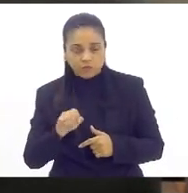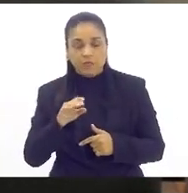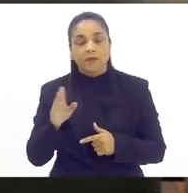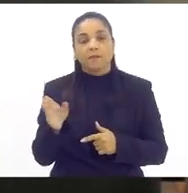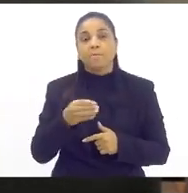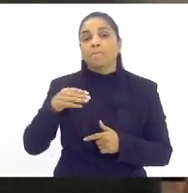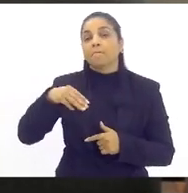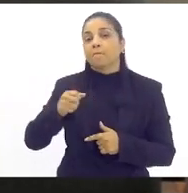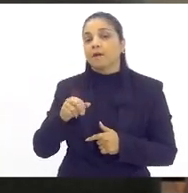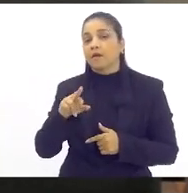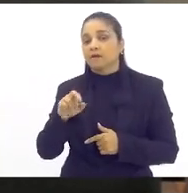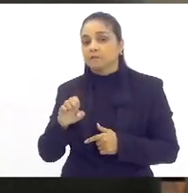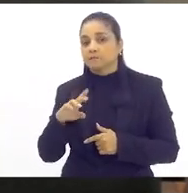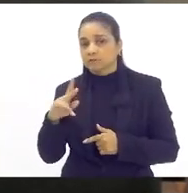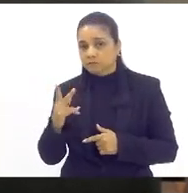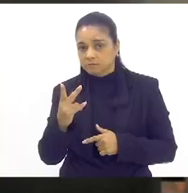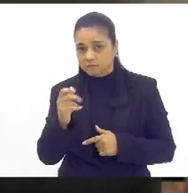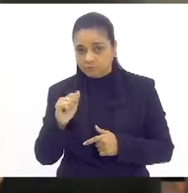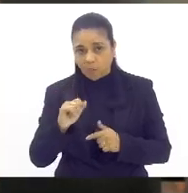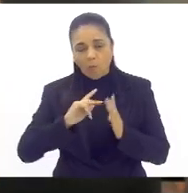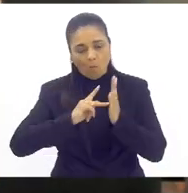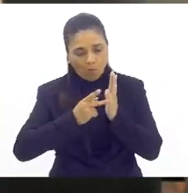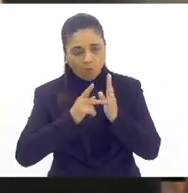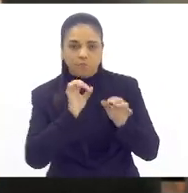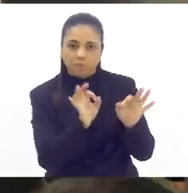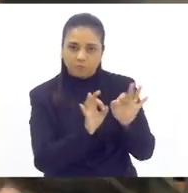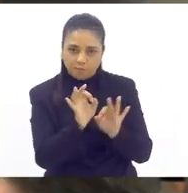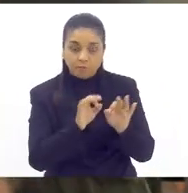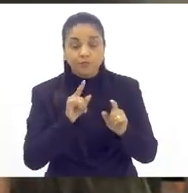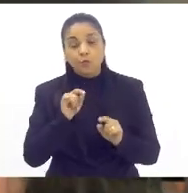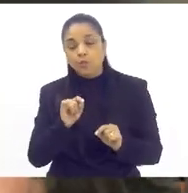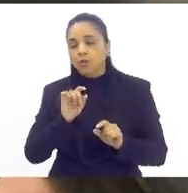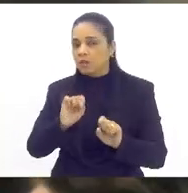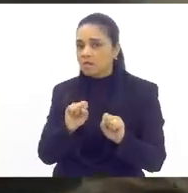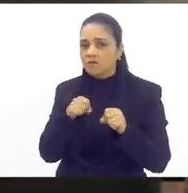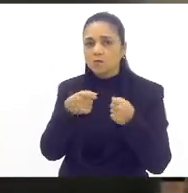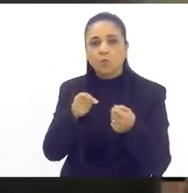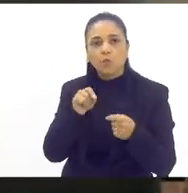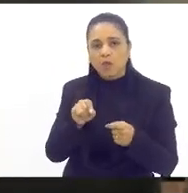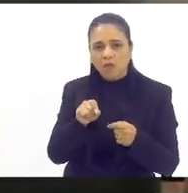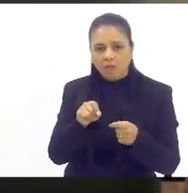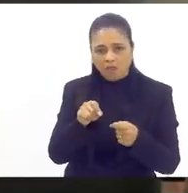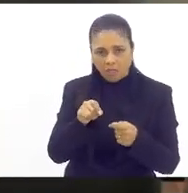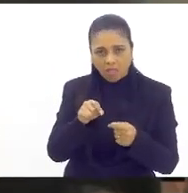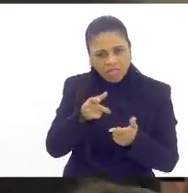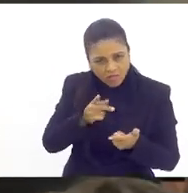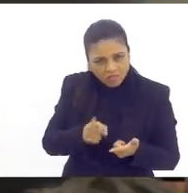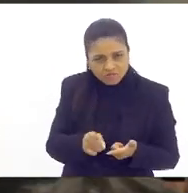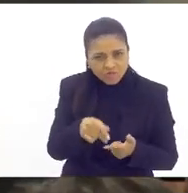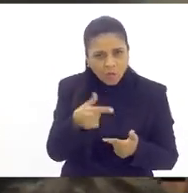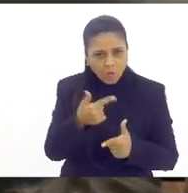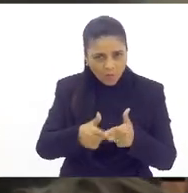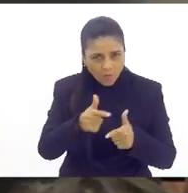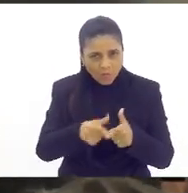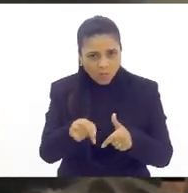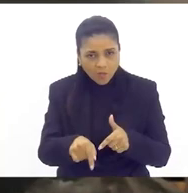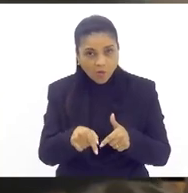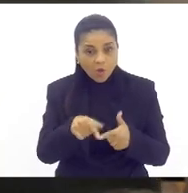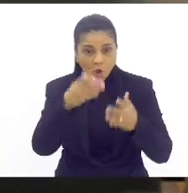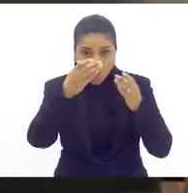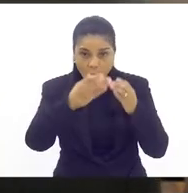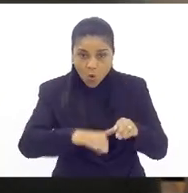nós defendemos é que essa situação ela não pode continuar até o concursado